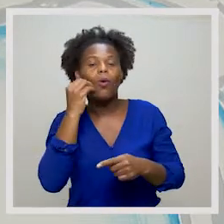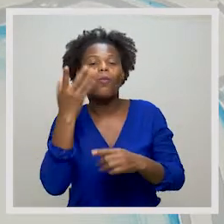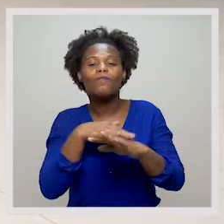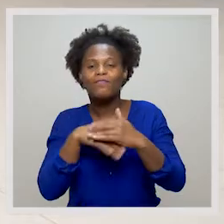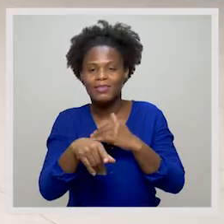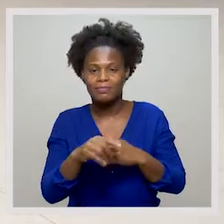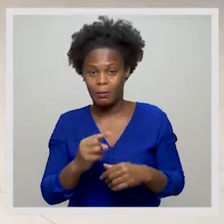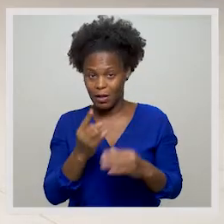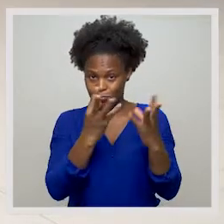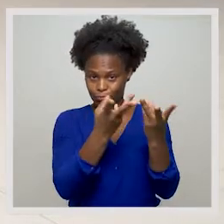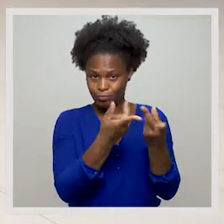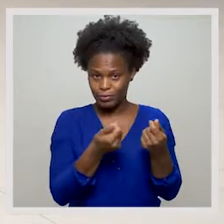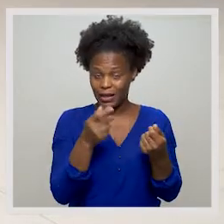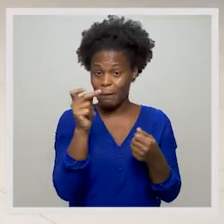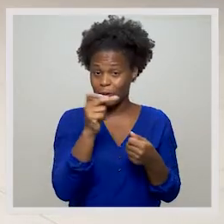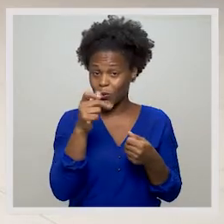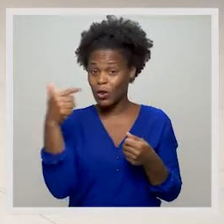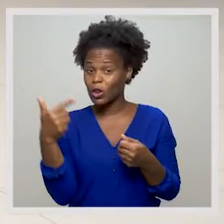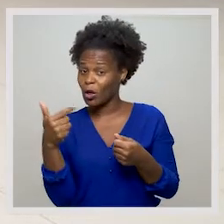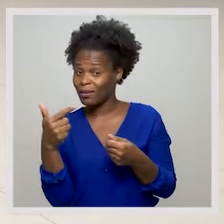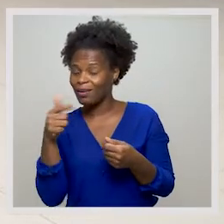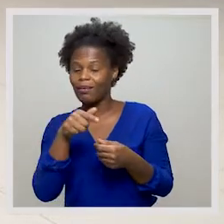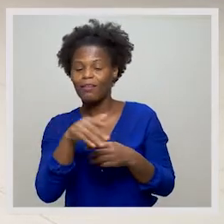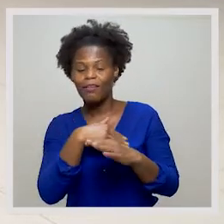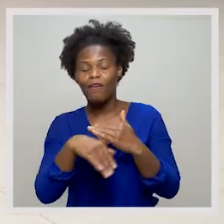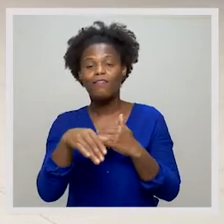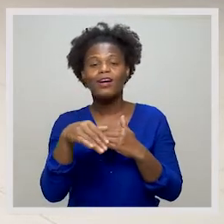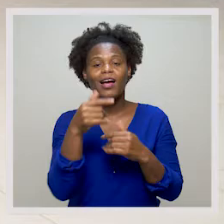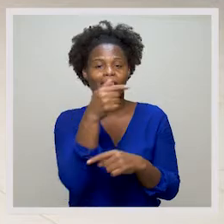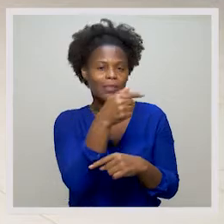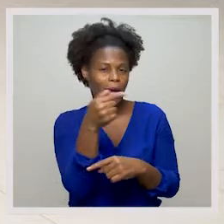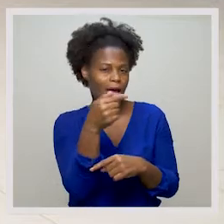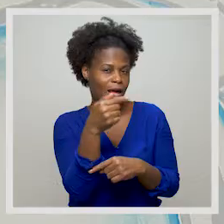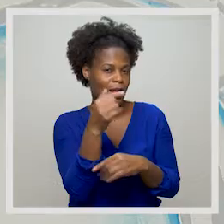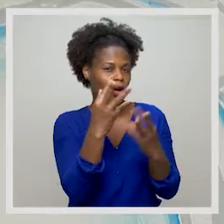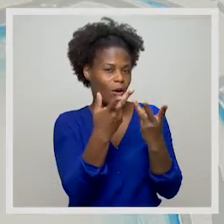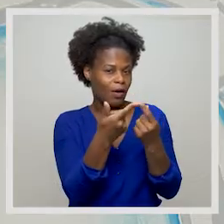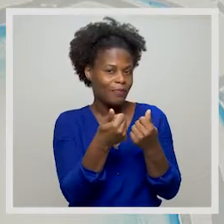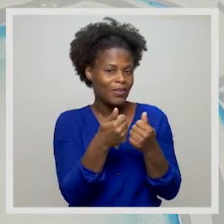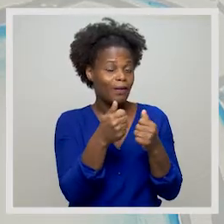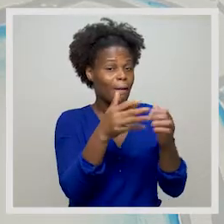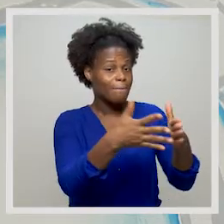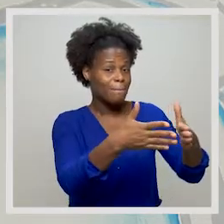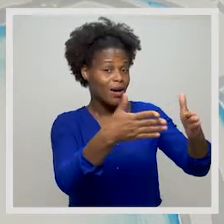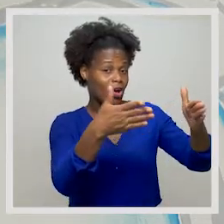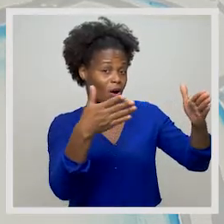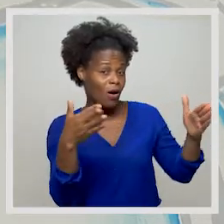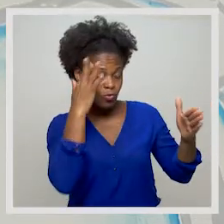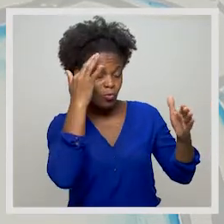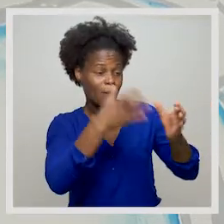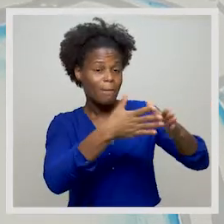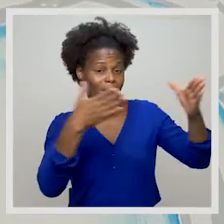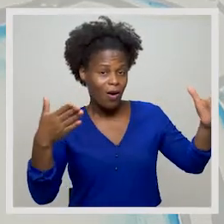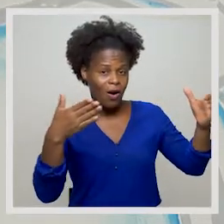faz? Então, para calcular a amplitude total, nós fazemos a diferença entre o maior